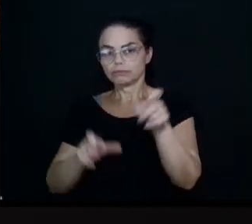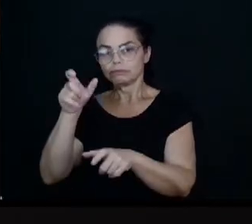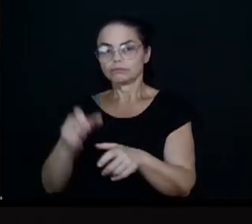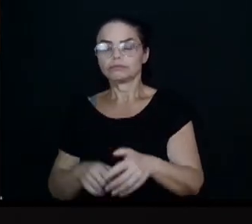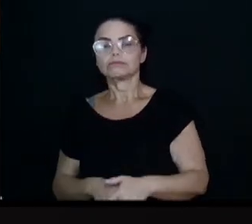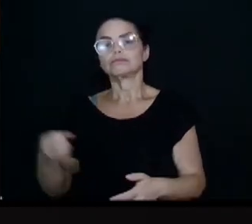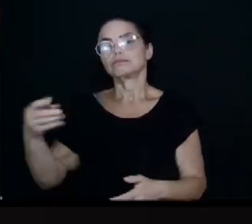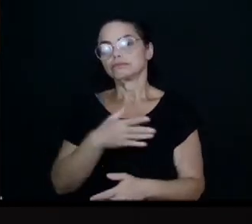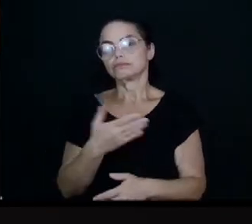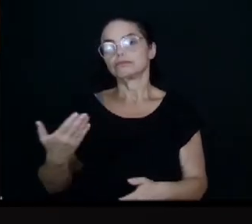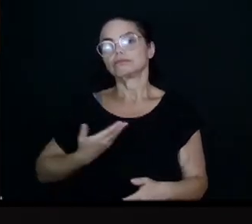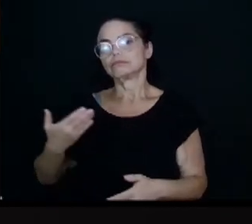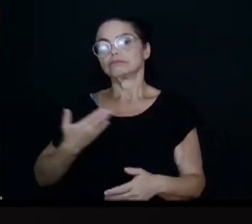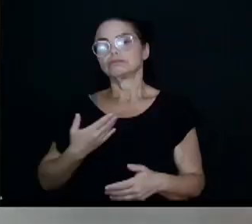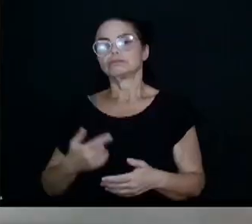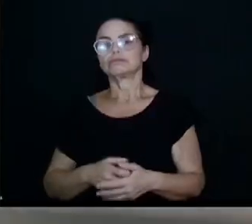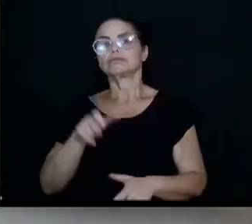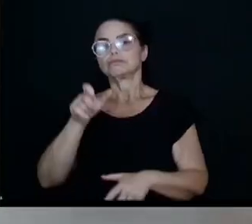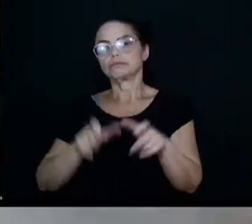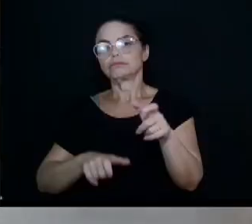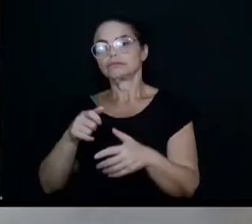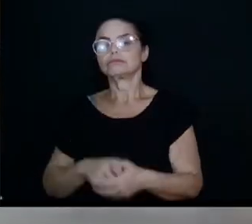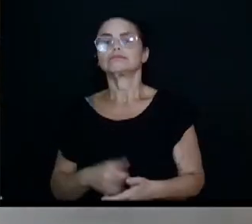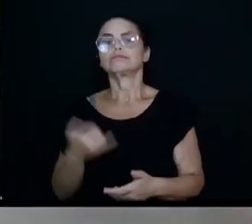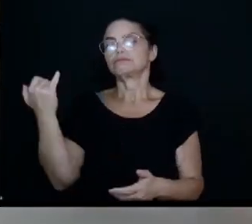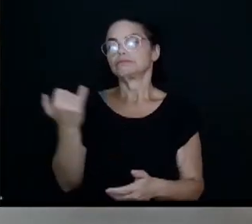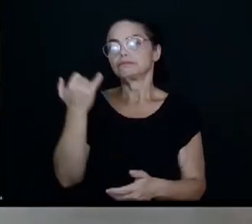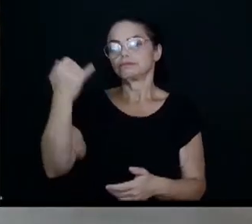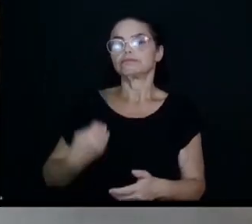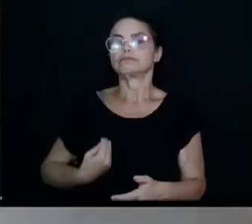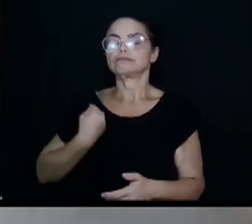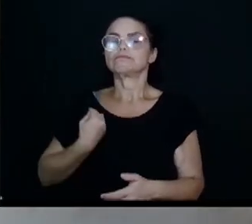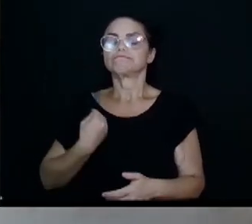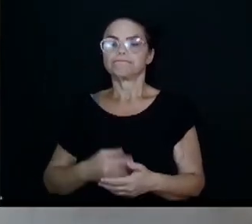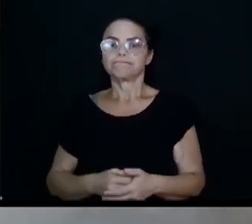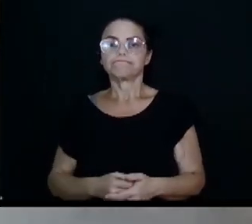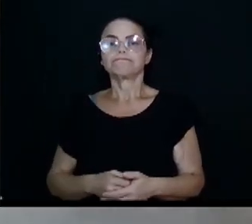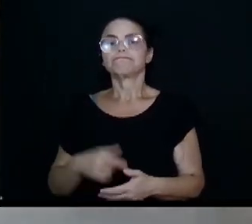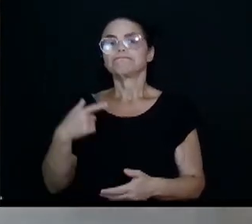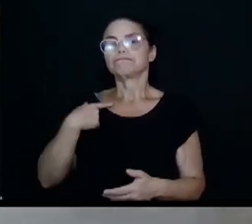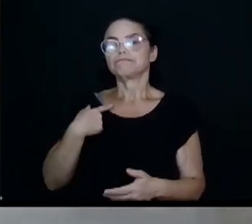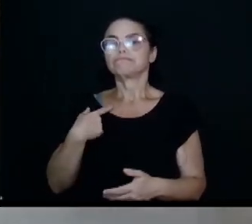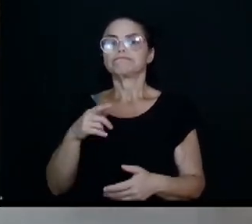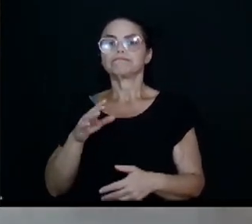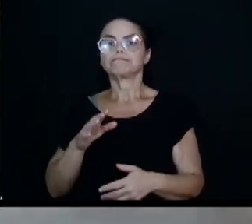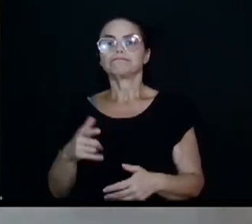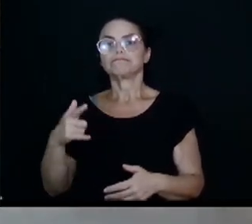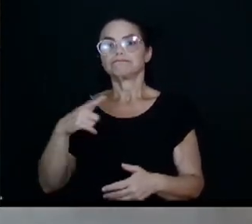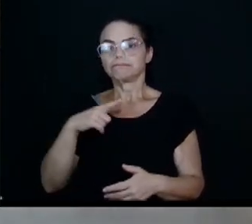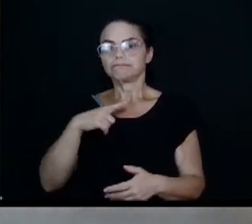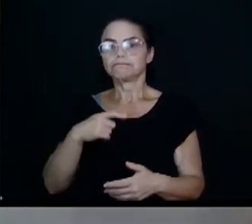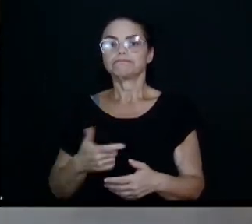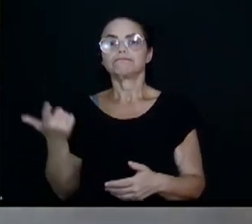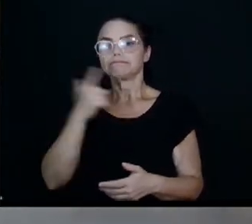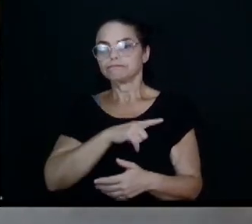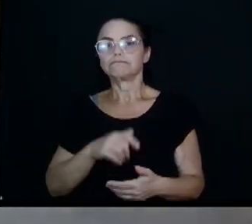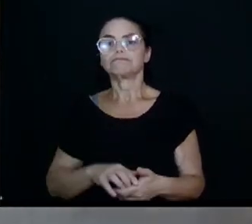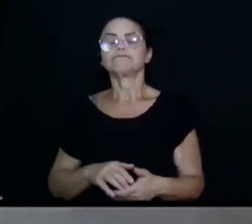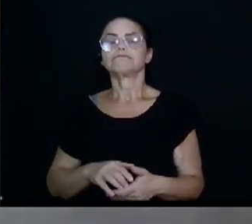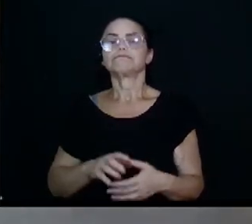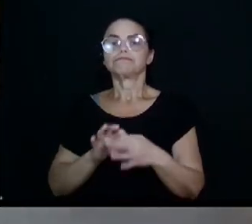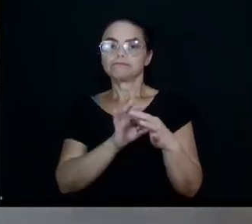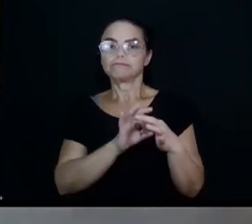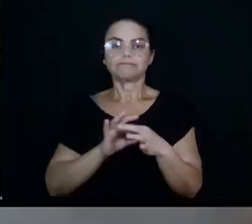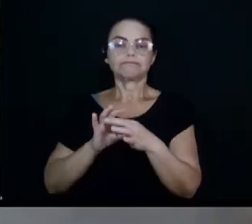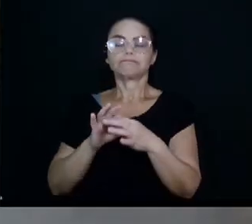amizades. Pessoas, como eu disse, importantes para a vida acadêmica dele, porque vai dar, às vezes, ele vai conseguir fazer parcerias que serão importantes